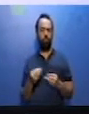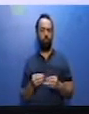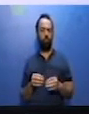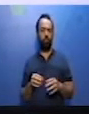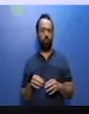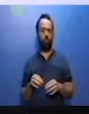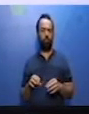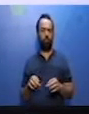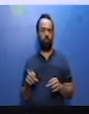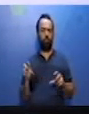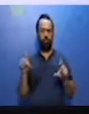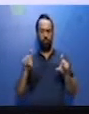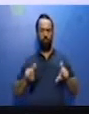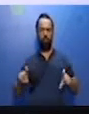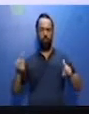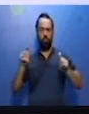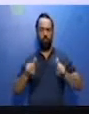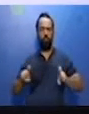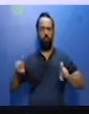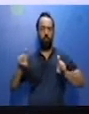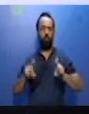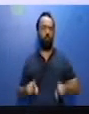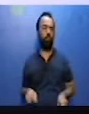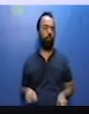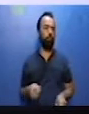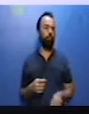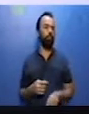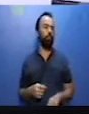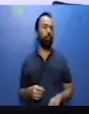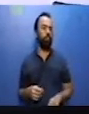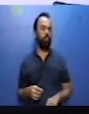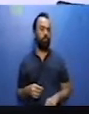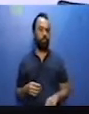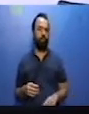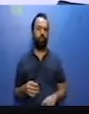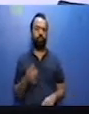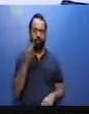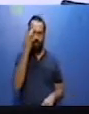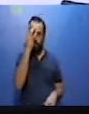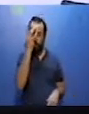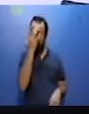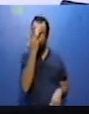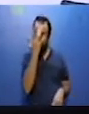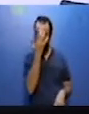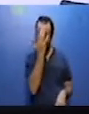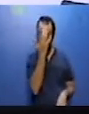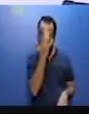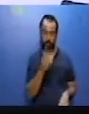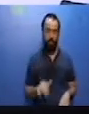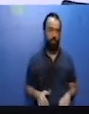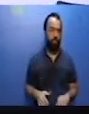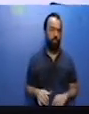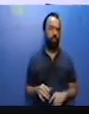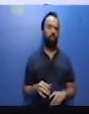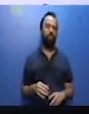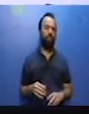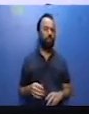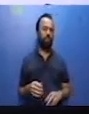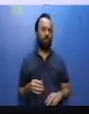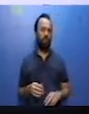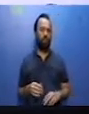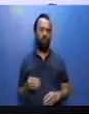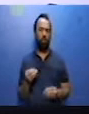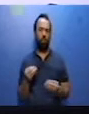interessante destacar é a civilização da índia né os hindus eles têm uma facilidade muito grande